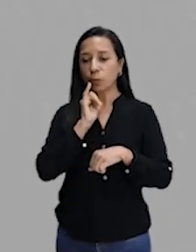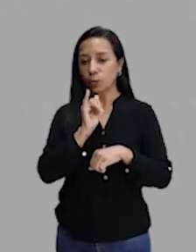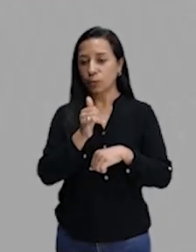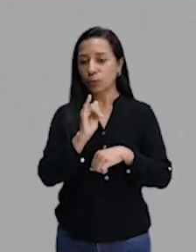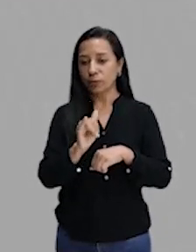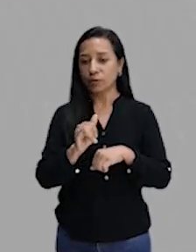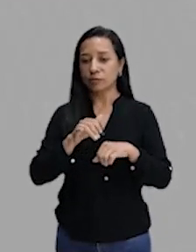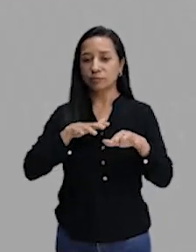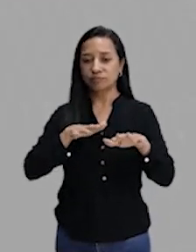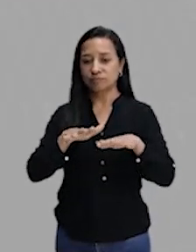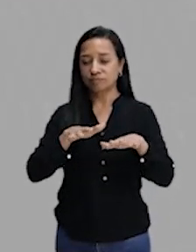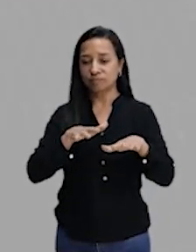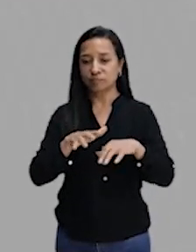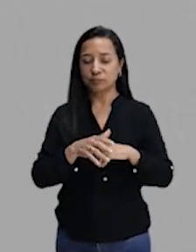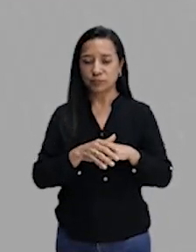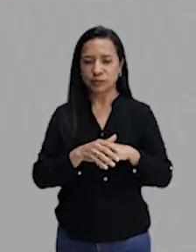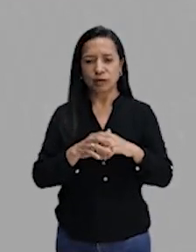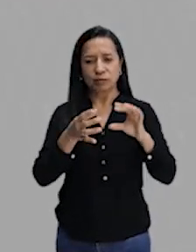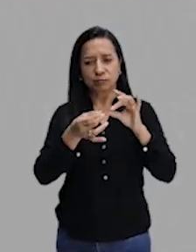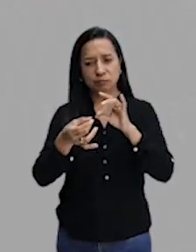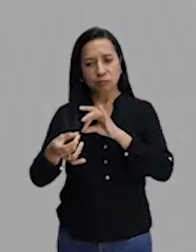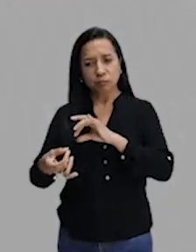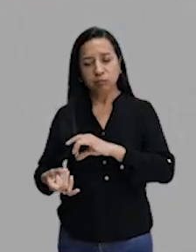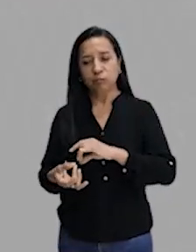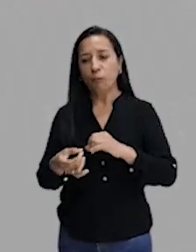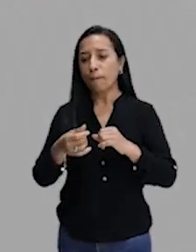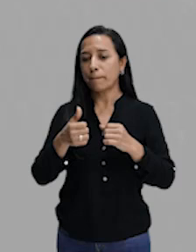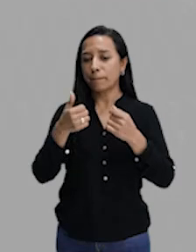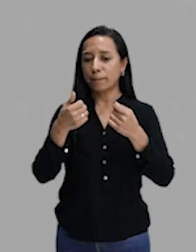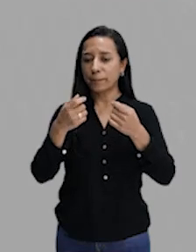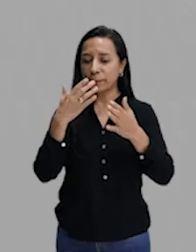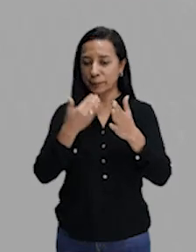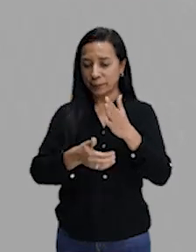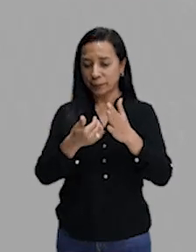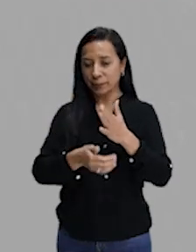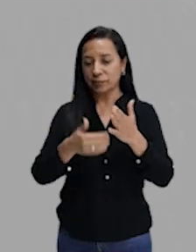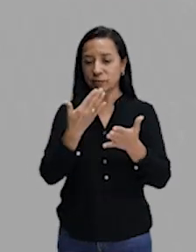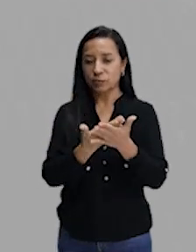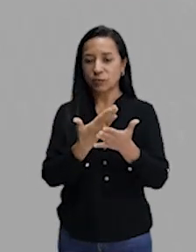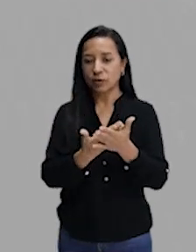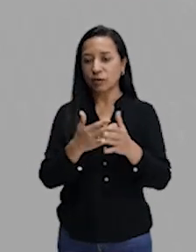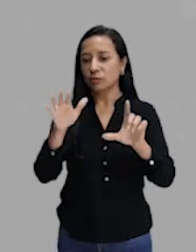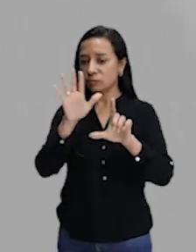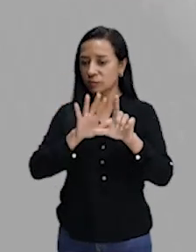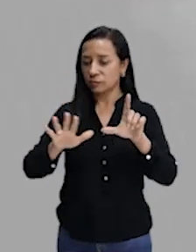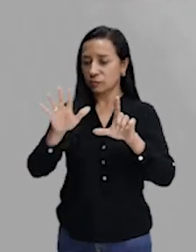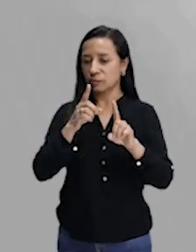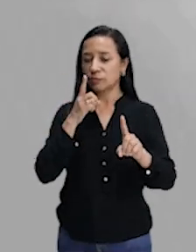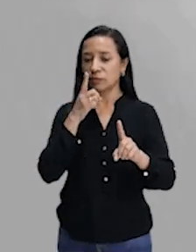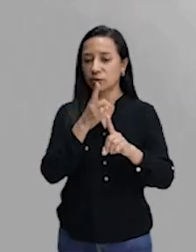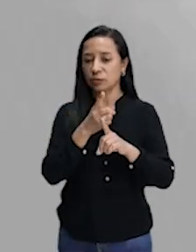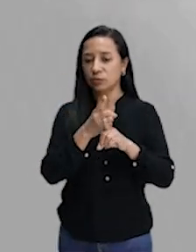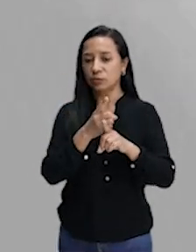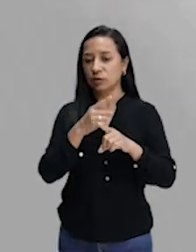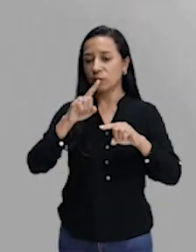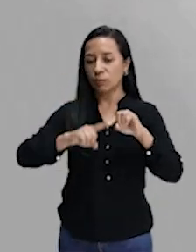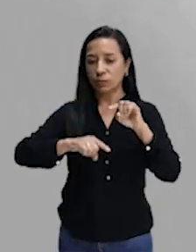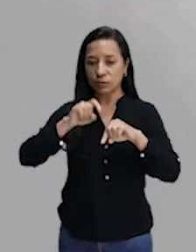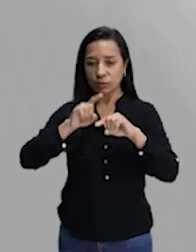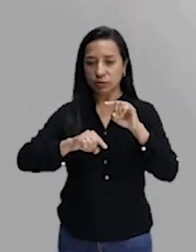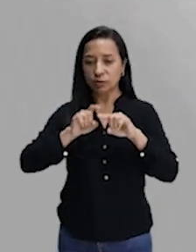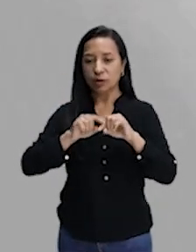tá ok se você perdeu a hora de corrente elétrica ou perder outra aula plataforma Gonçalves Dias lá você vai encontrar todo o material